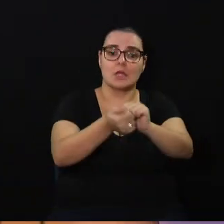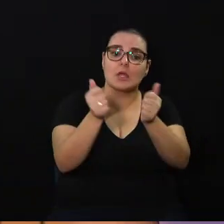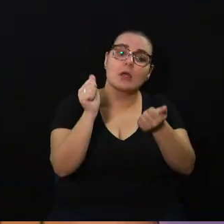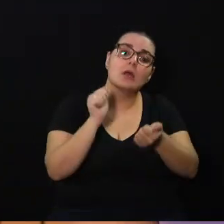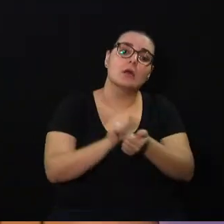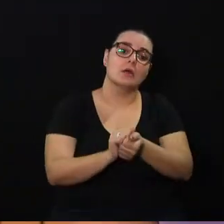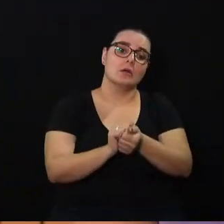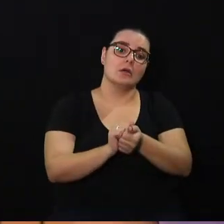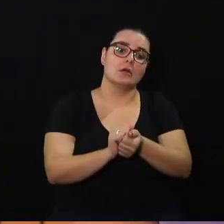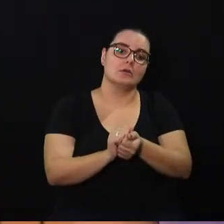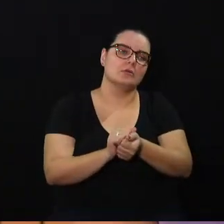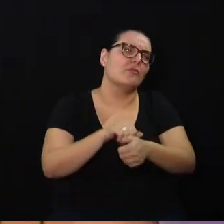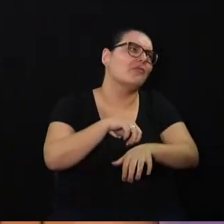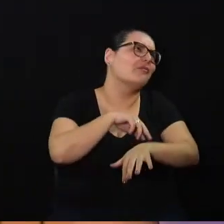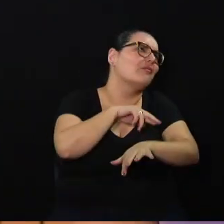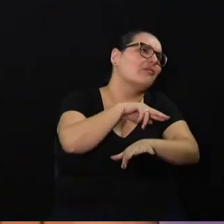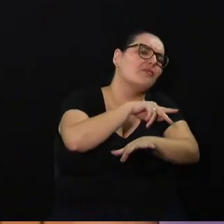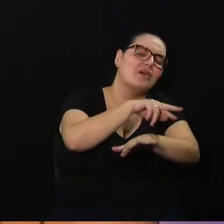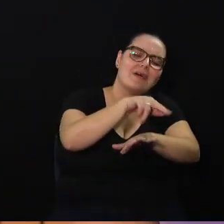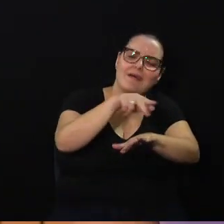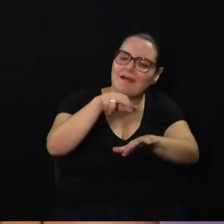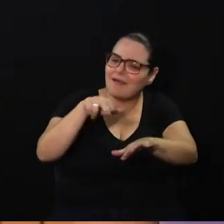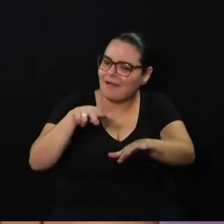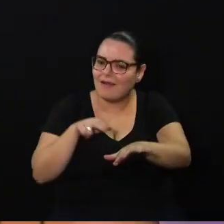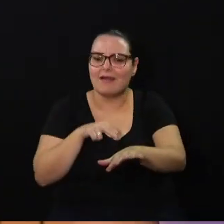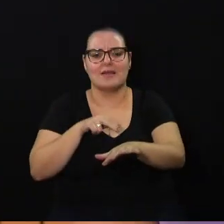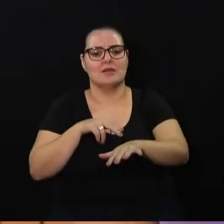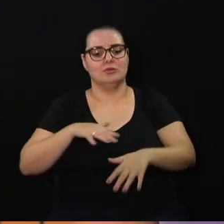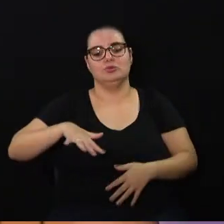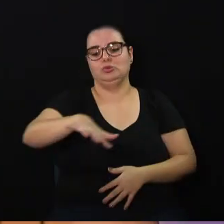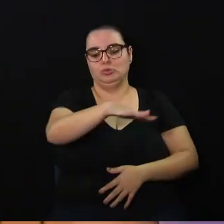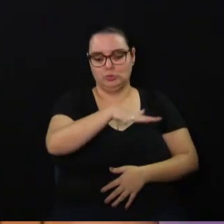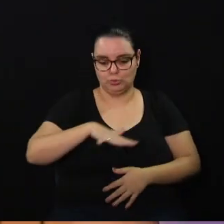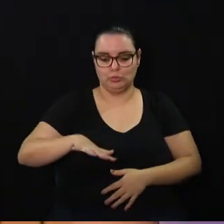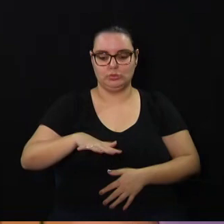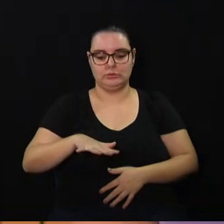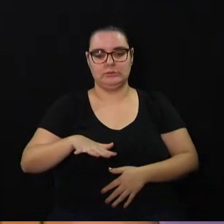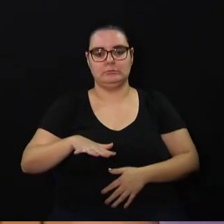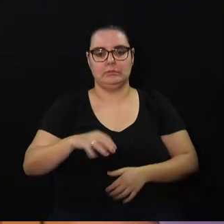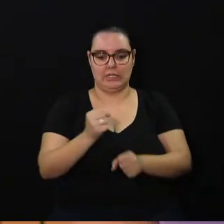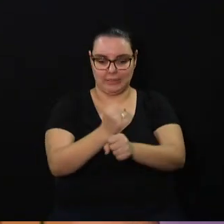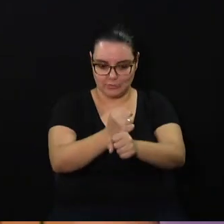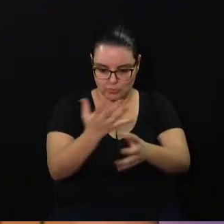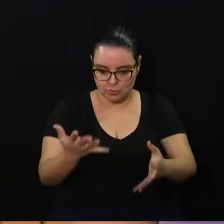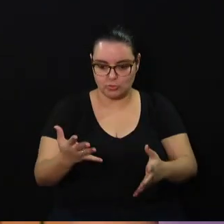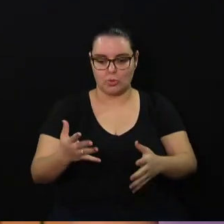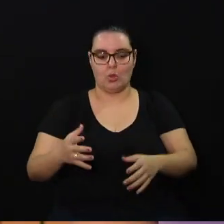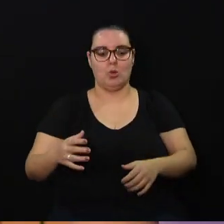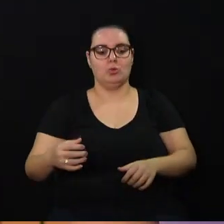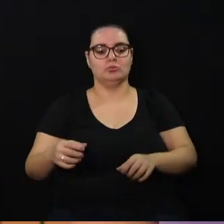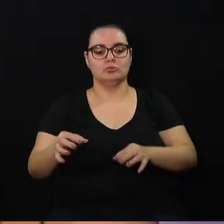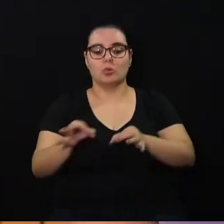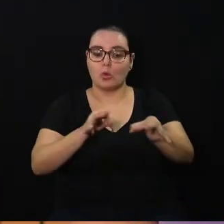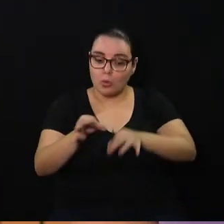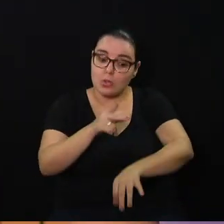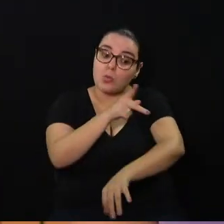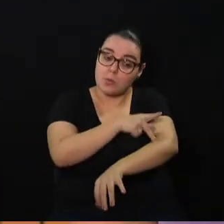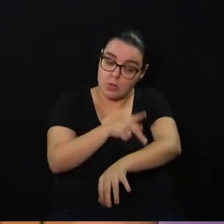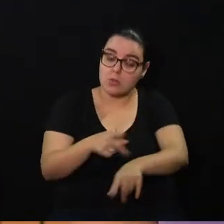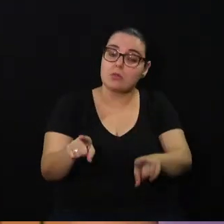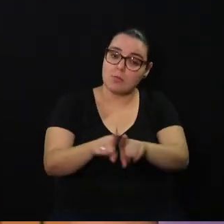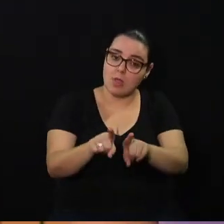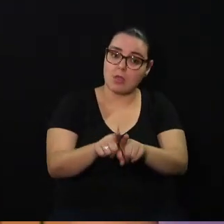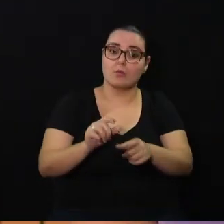são várias né as adaptações além do espaço da parte pedagógica ea gente acredita que a adaptação